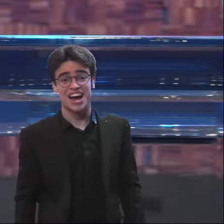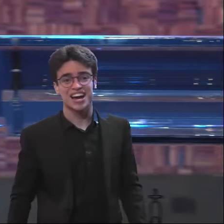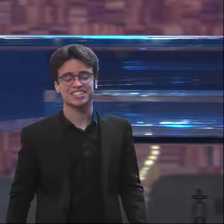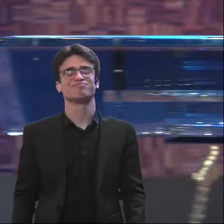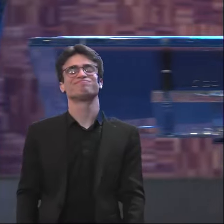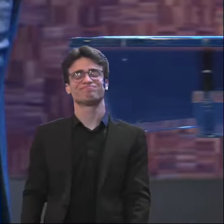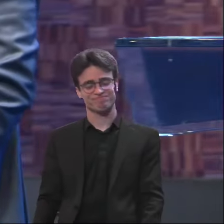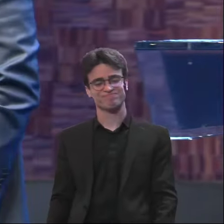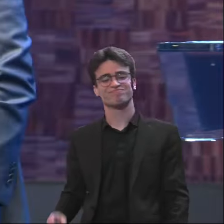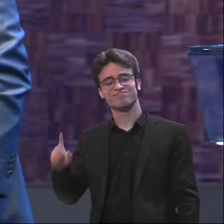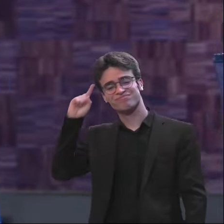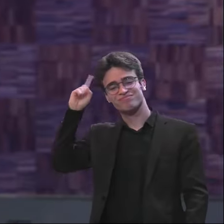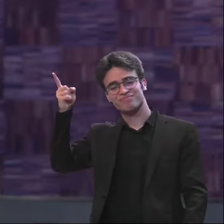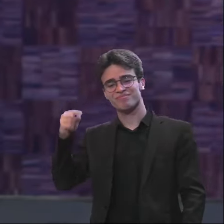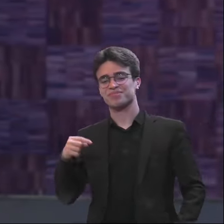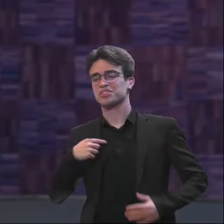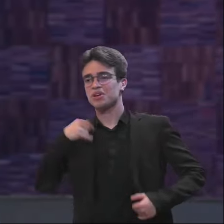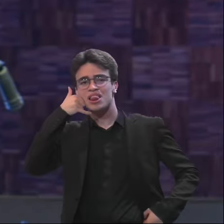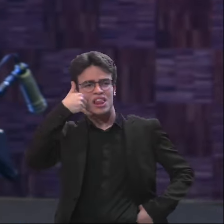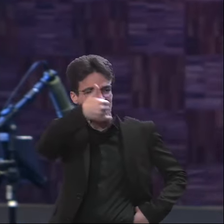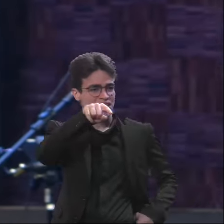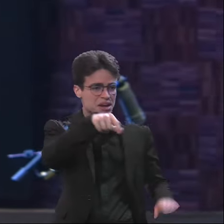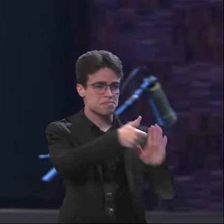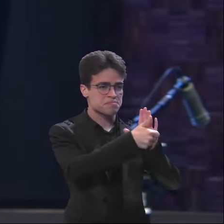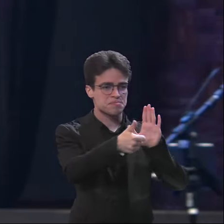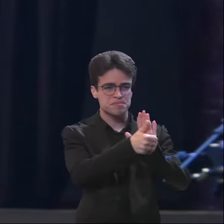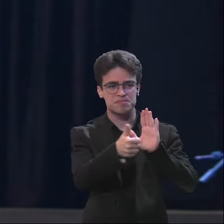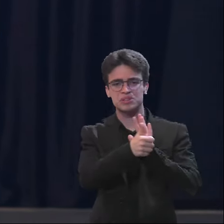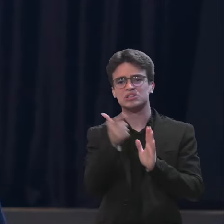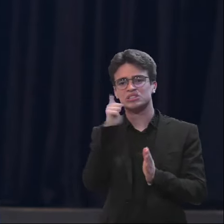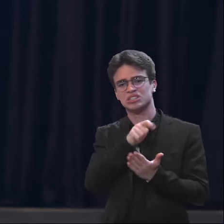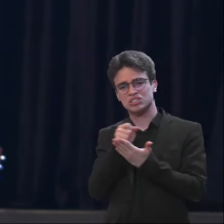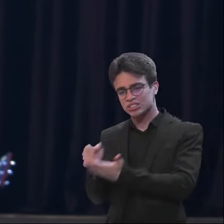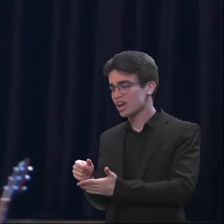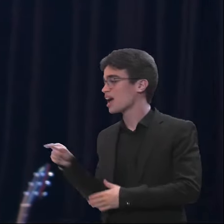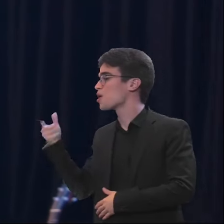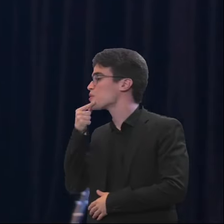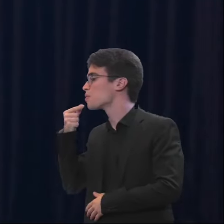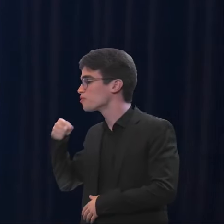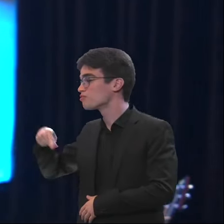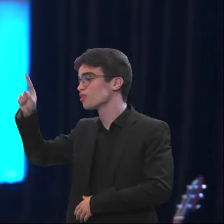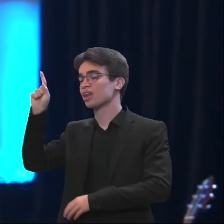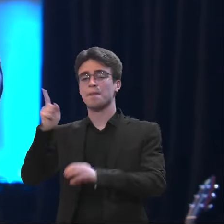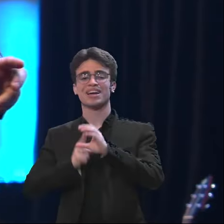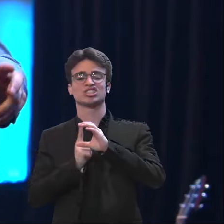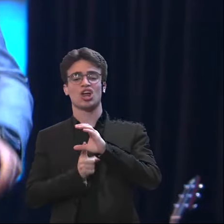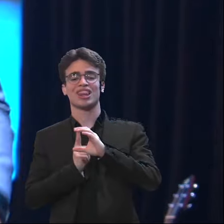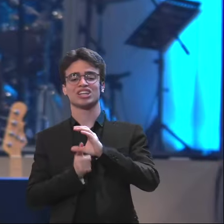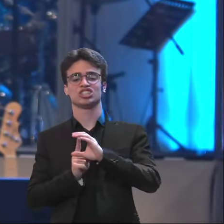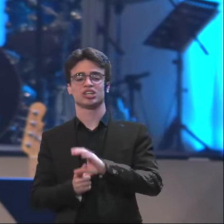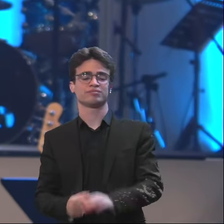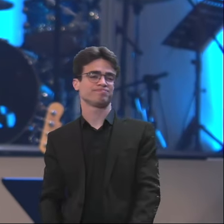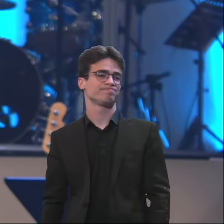Naquele mesmo dia eu liguei para a igreja, demos um jeito e aquele menino foi parar na Cristolândia. Sabe por quê?